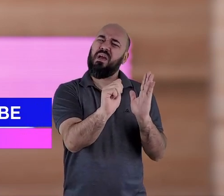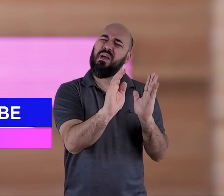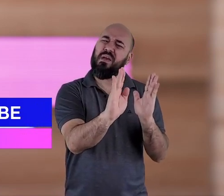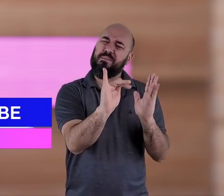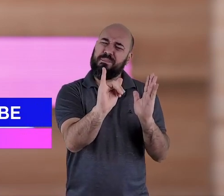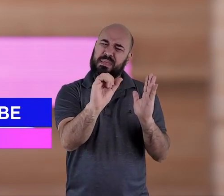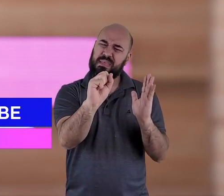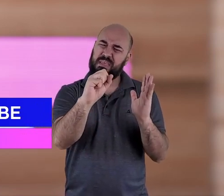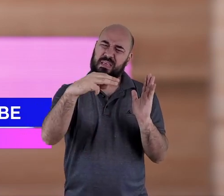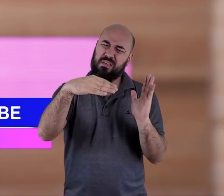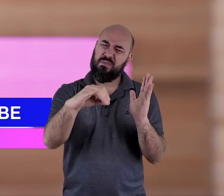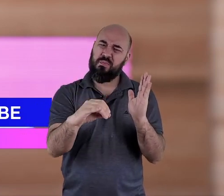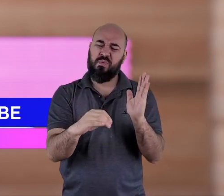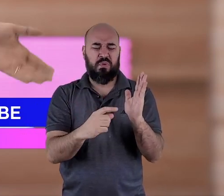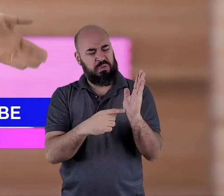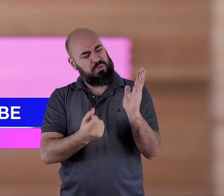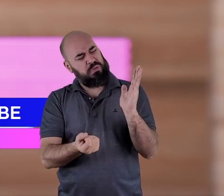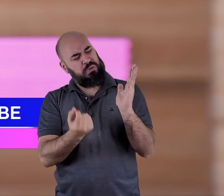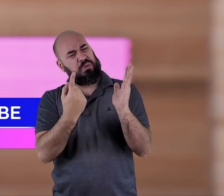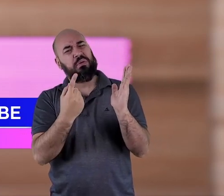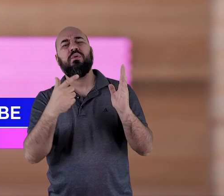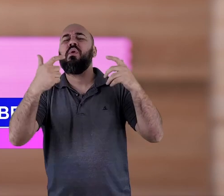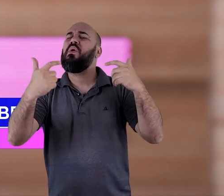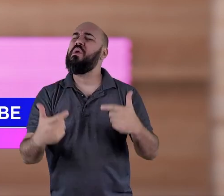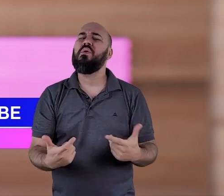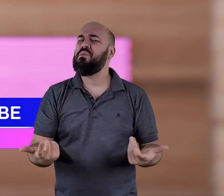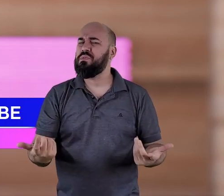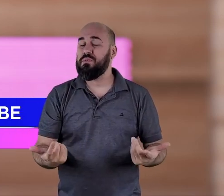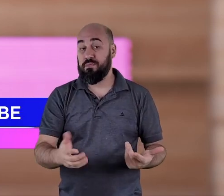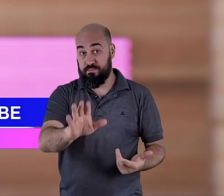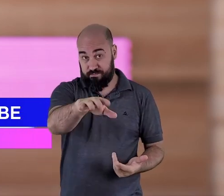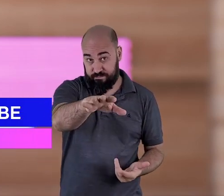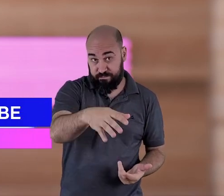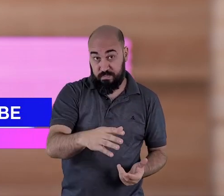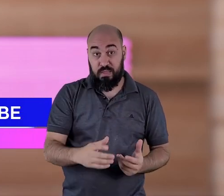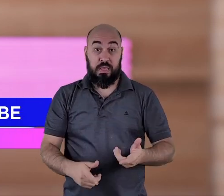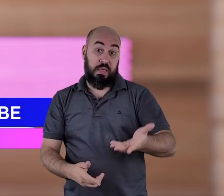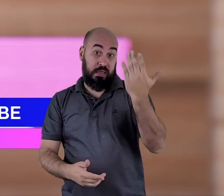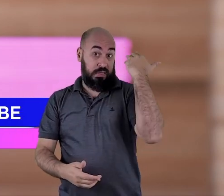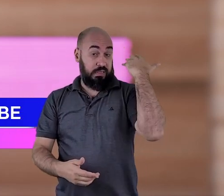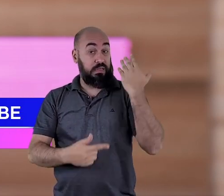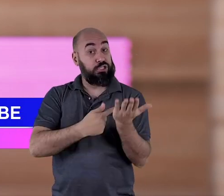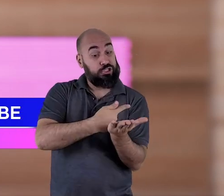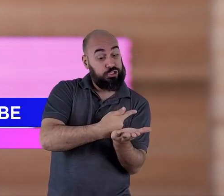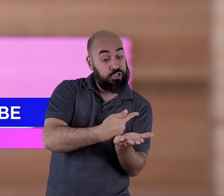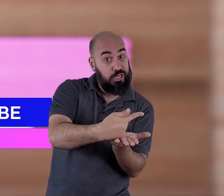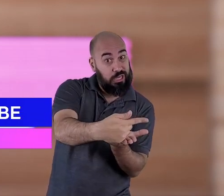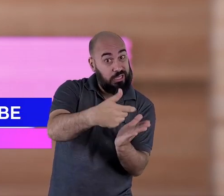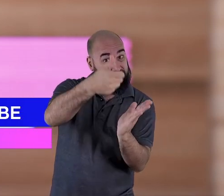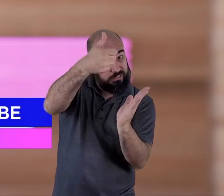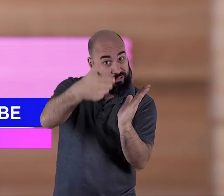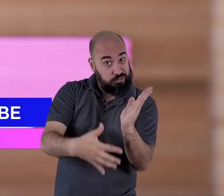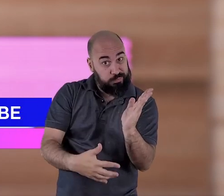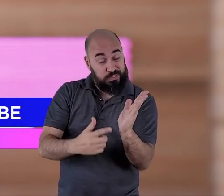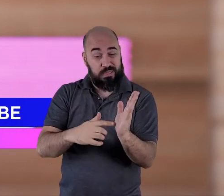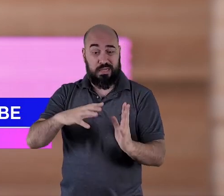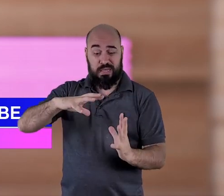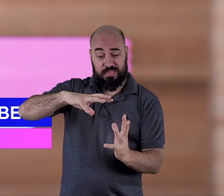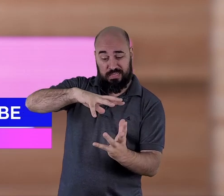Bíblia diz que a terra era sem forma e vazia. Havia trevas sobre a face do